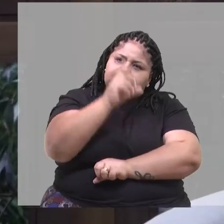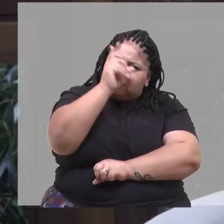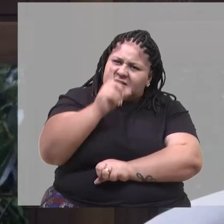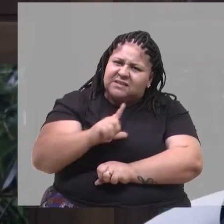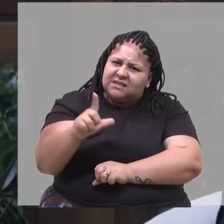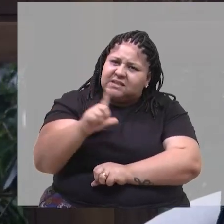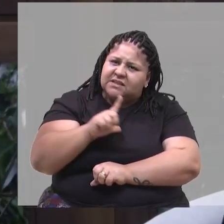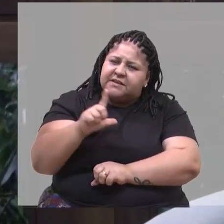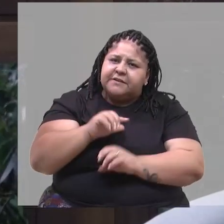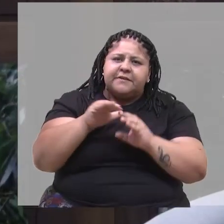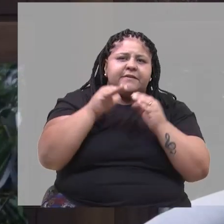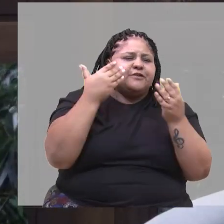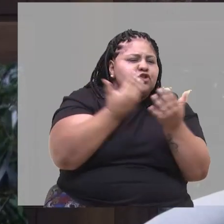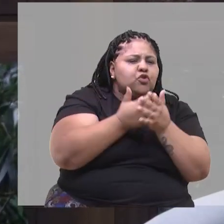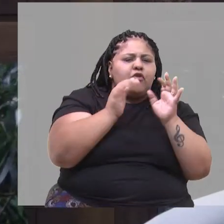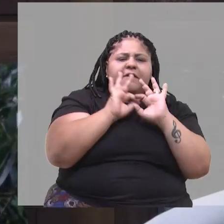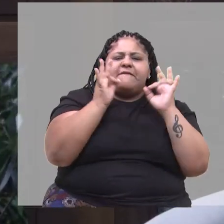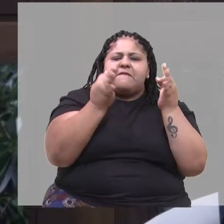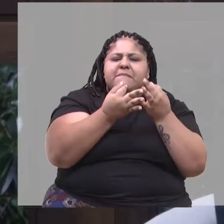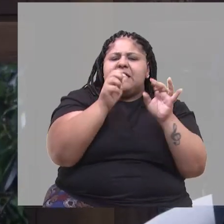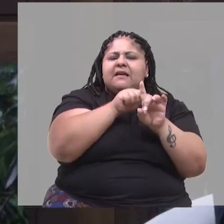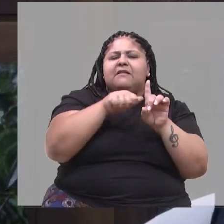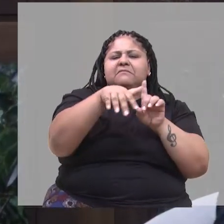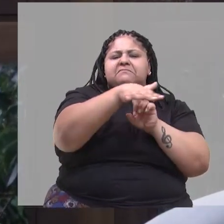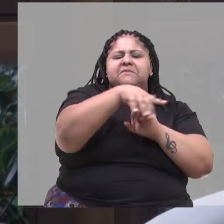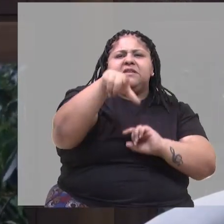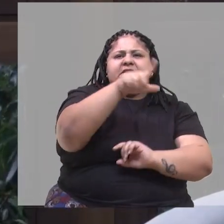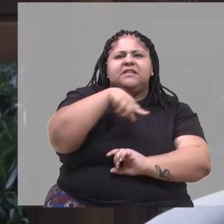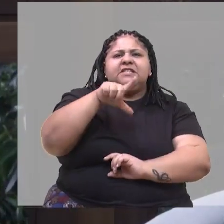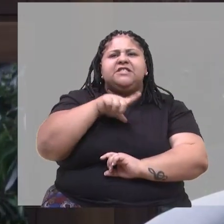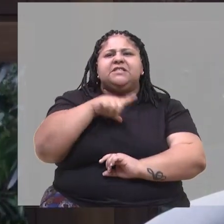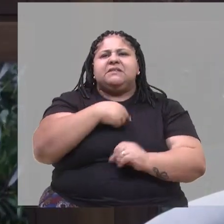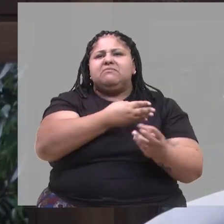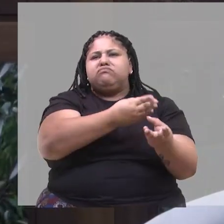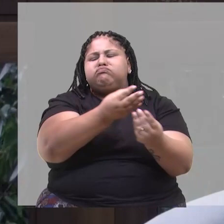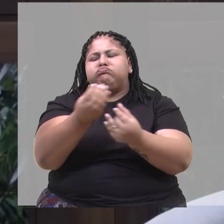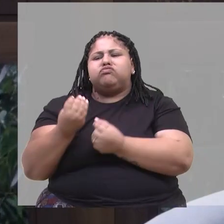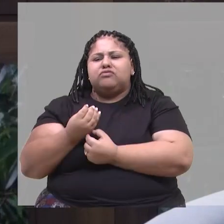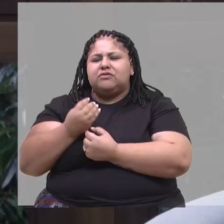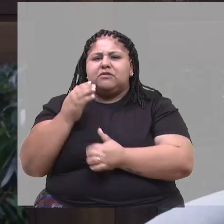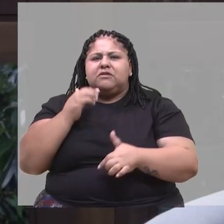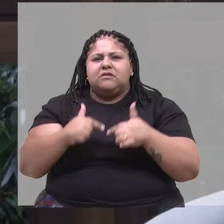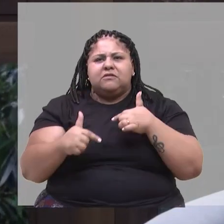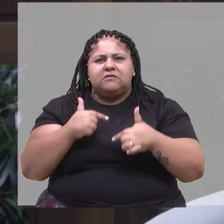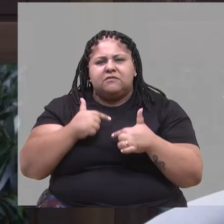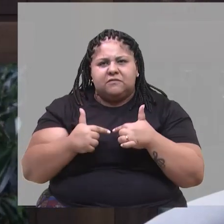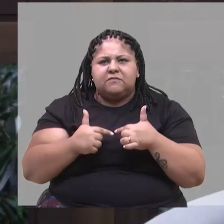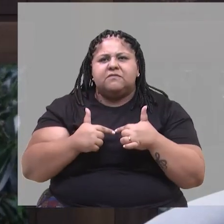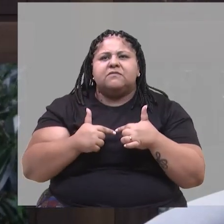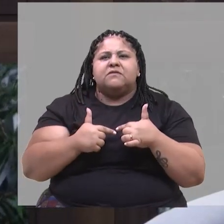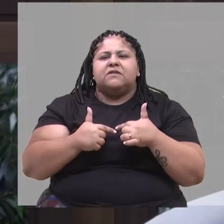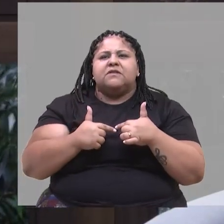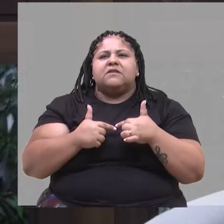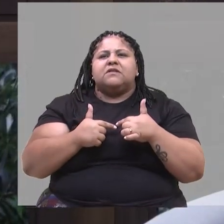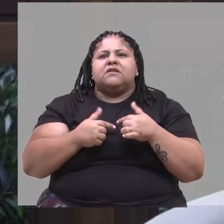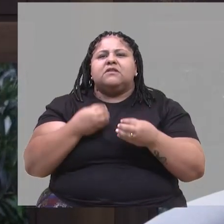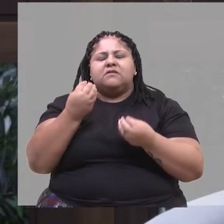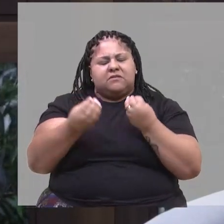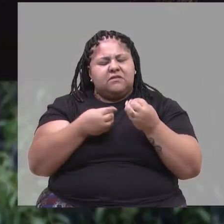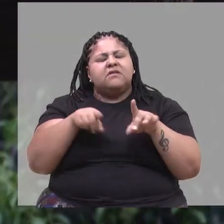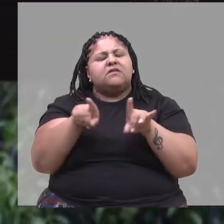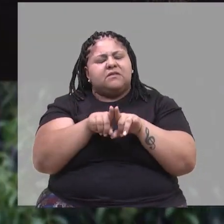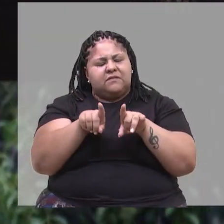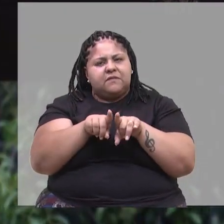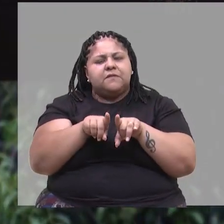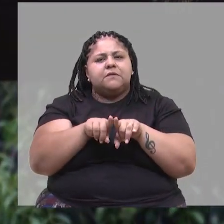com deficiência acho que tem na escola, na família, na sociedade. A gente tem N situações, eu mesmo no trabalho, com uma colocação